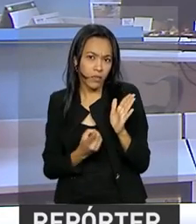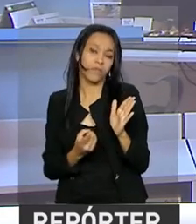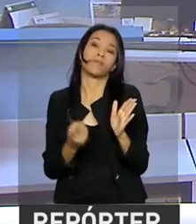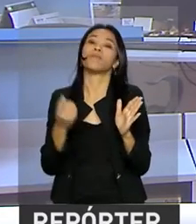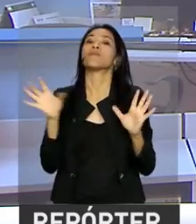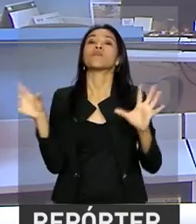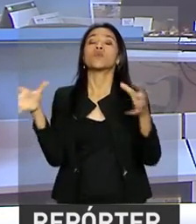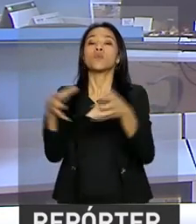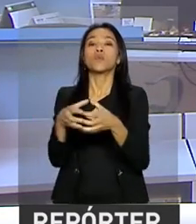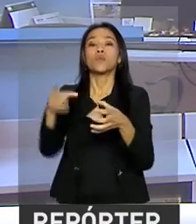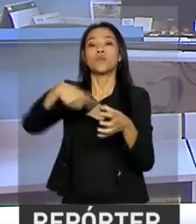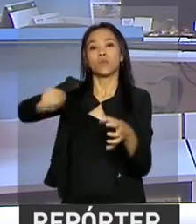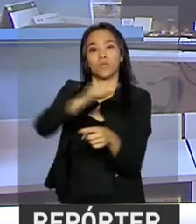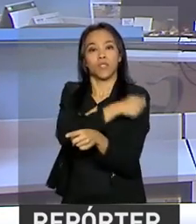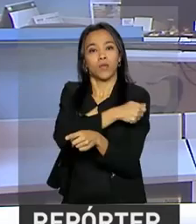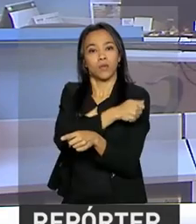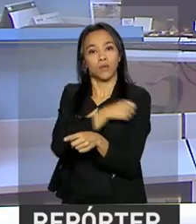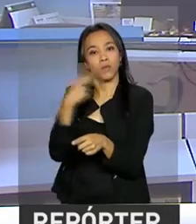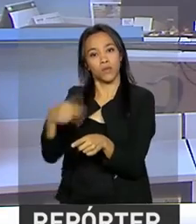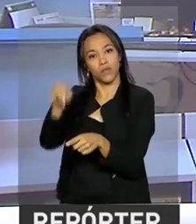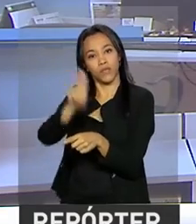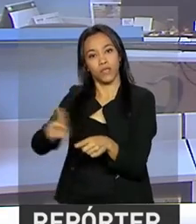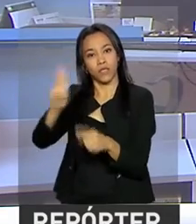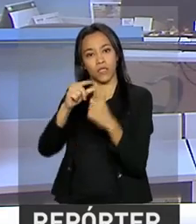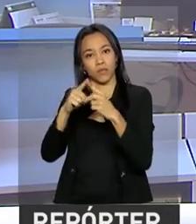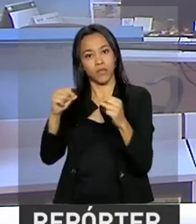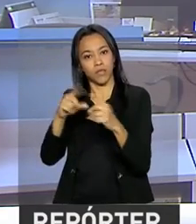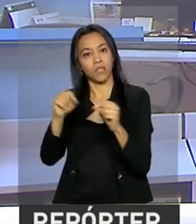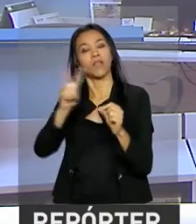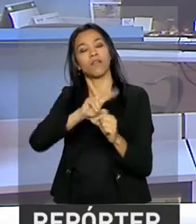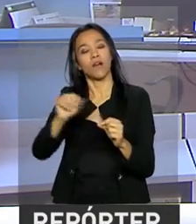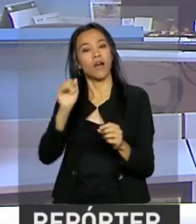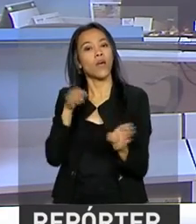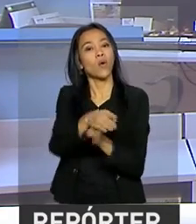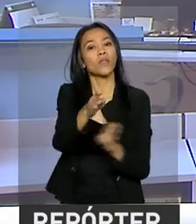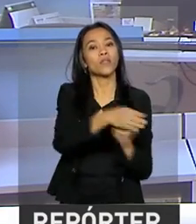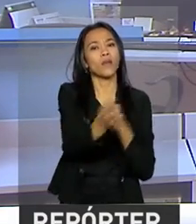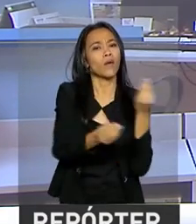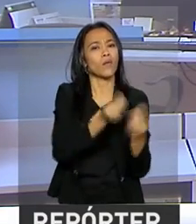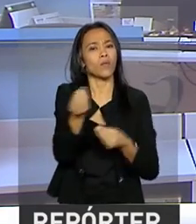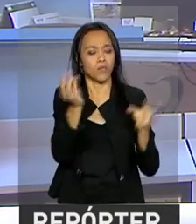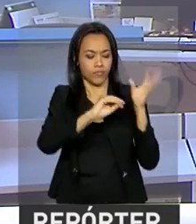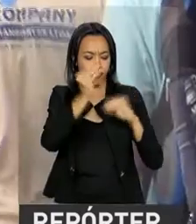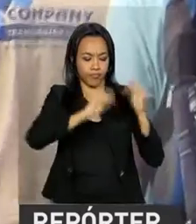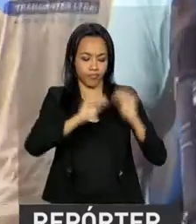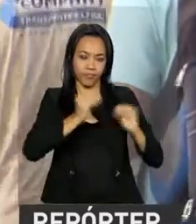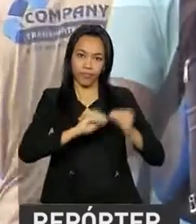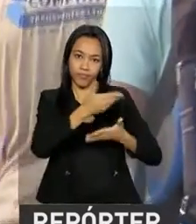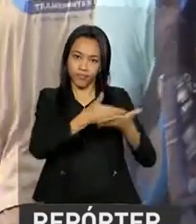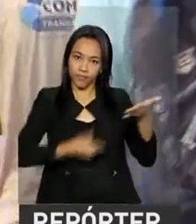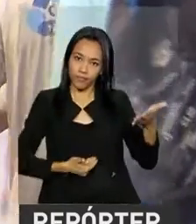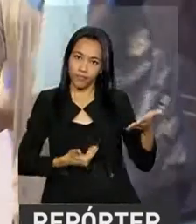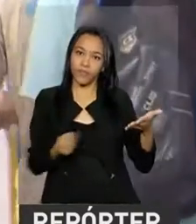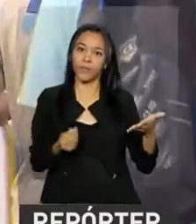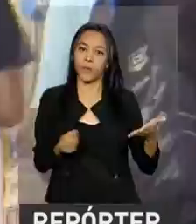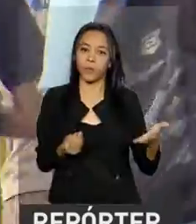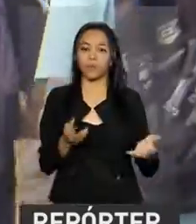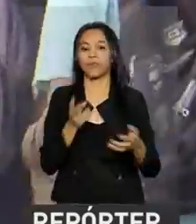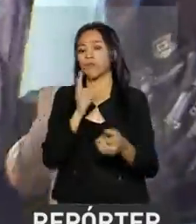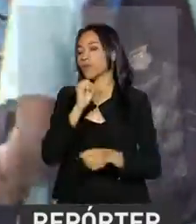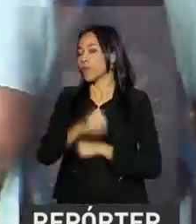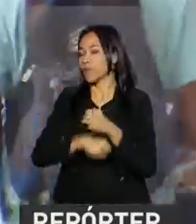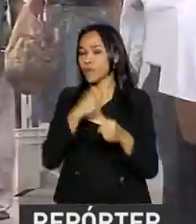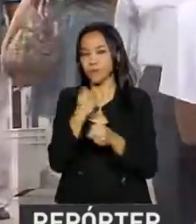centro universitário de Brasília vão ajudar quem ainda não sabe como preencher o documento. Todo ano é